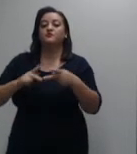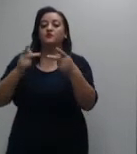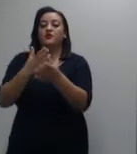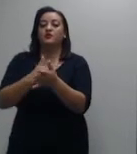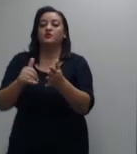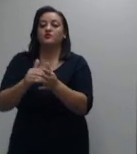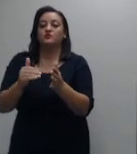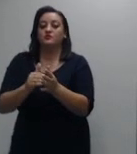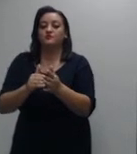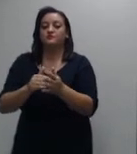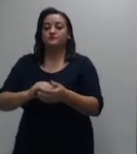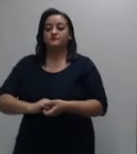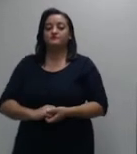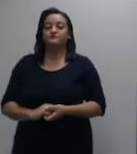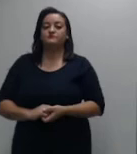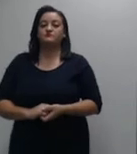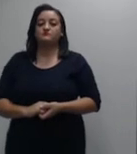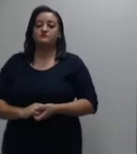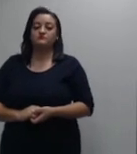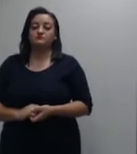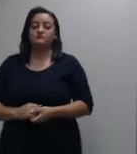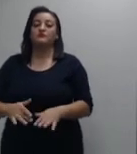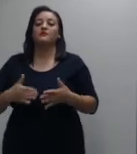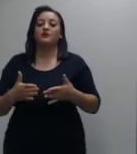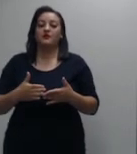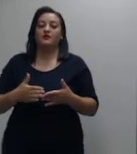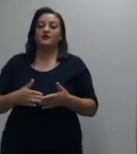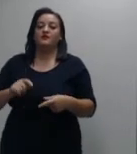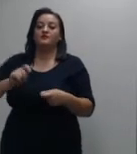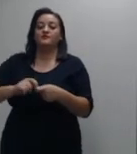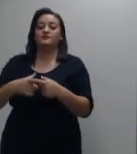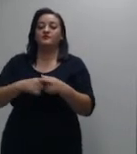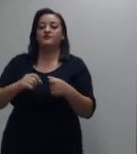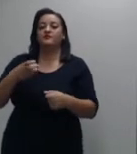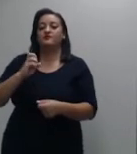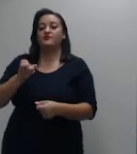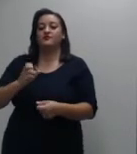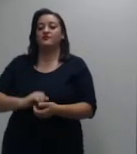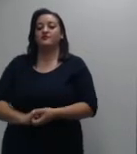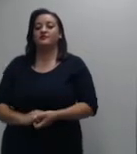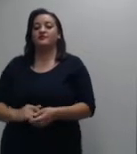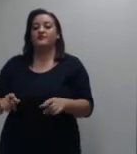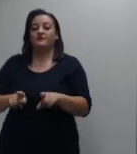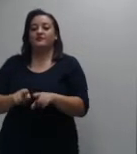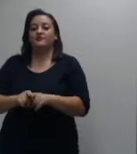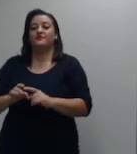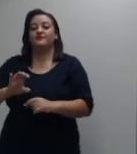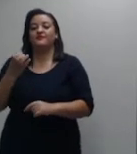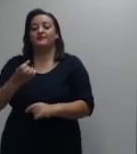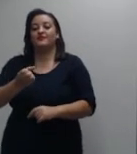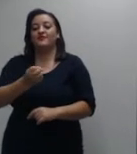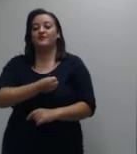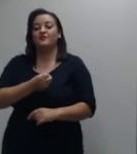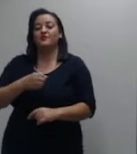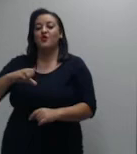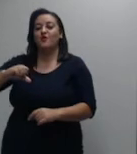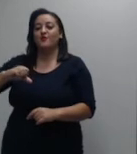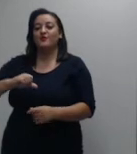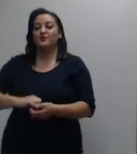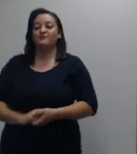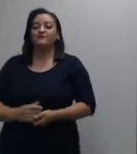gasto o seu perfil 200 vezes do artigo 5º da resolução Love da